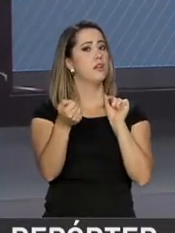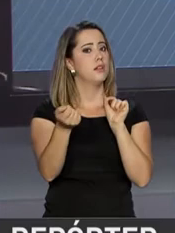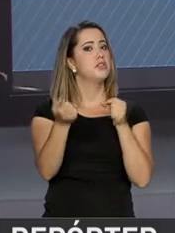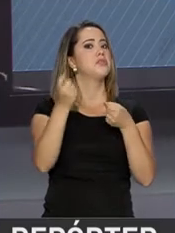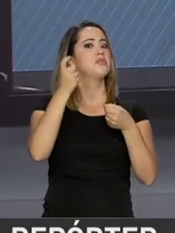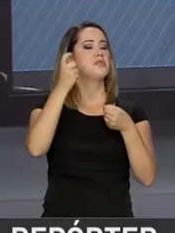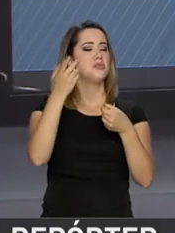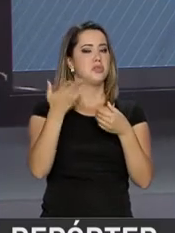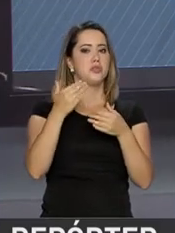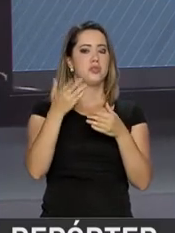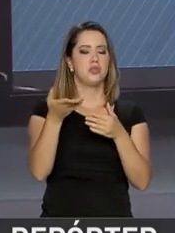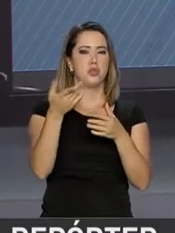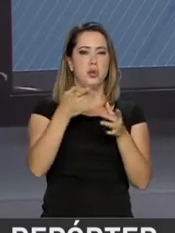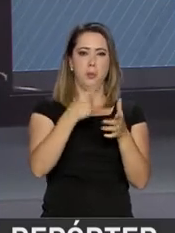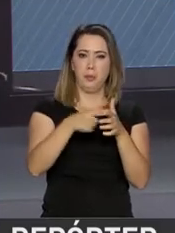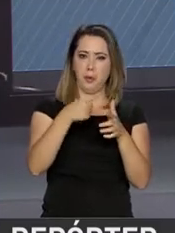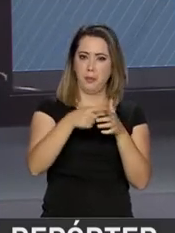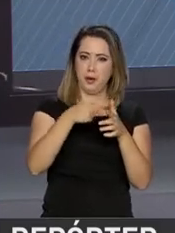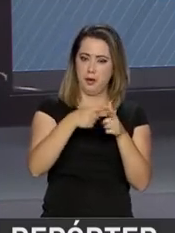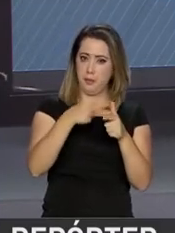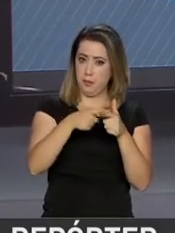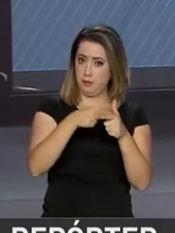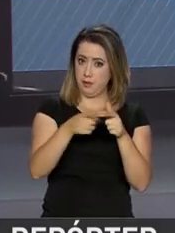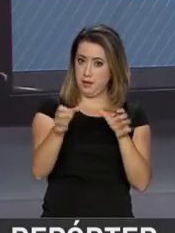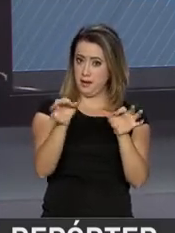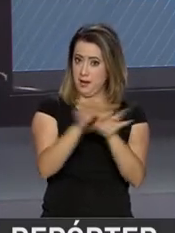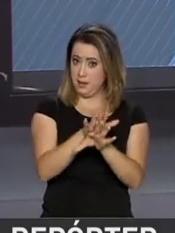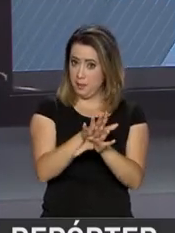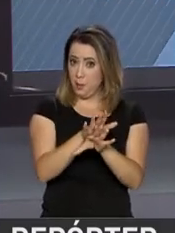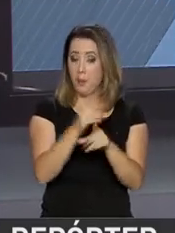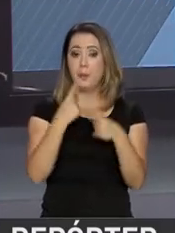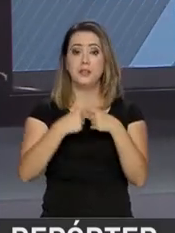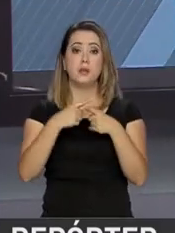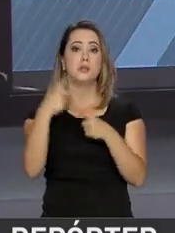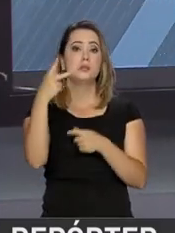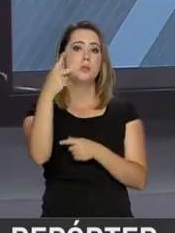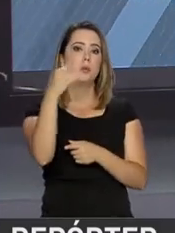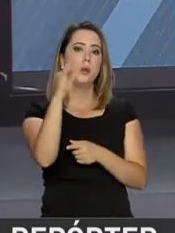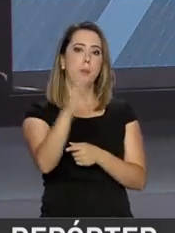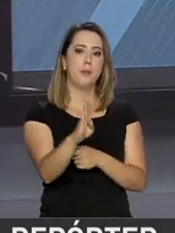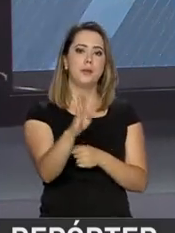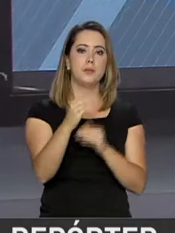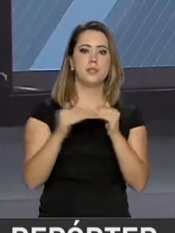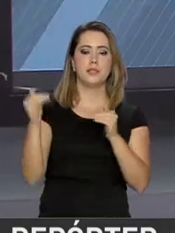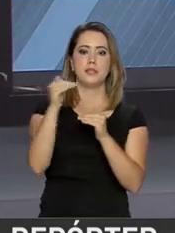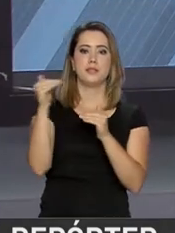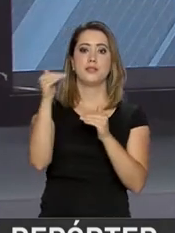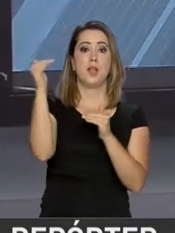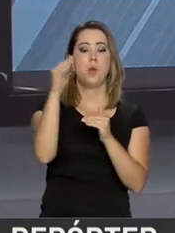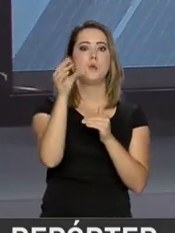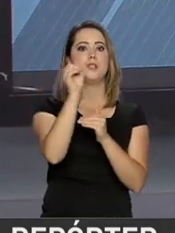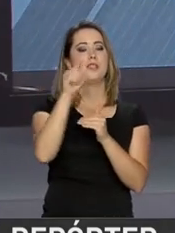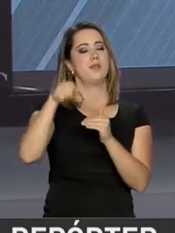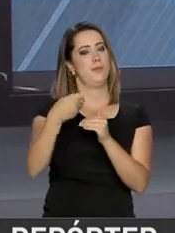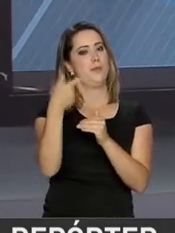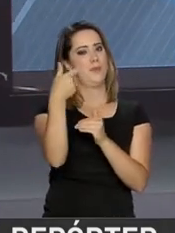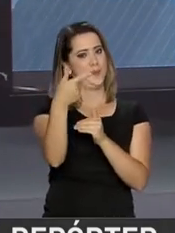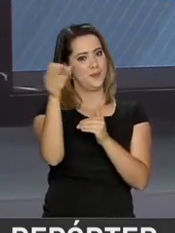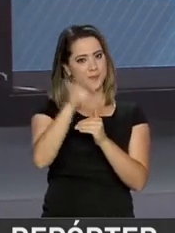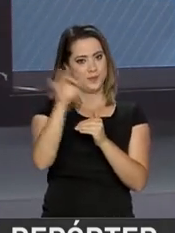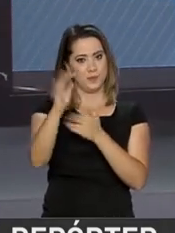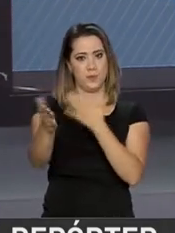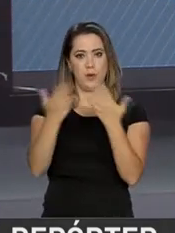coisa do passado o produto interno bruto pib no segundo trimestre cresceu 0,2 por cento em comparação